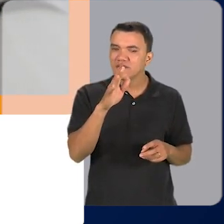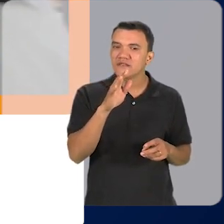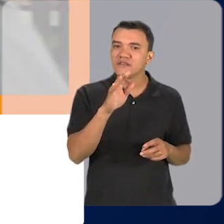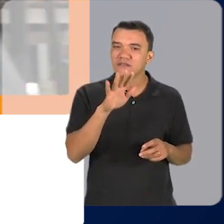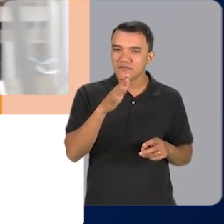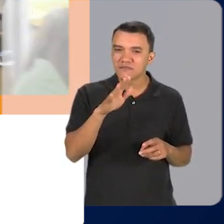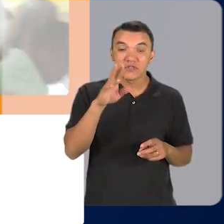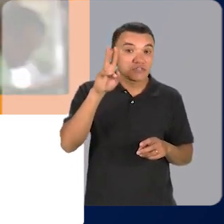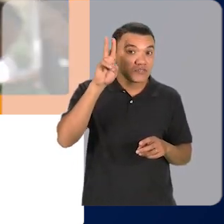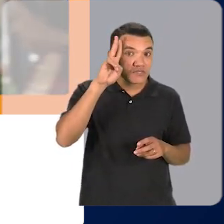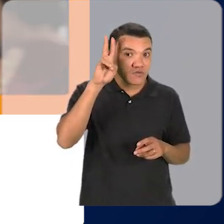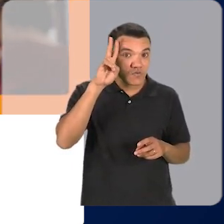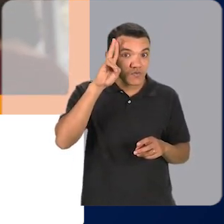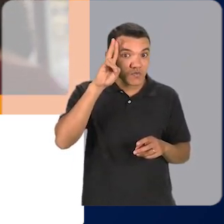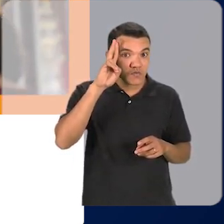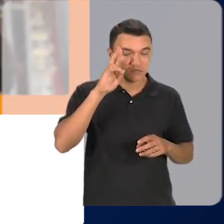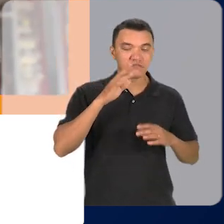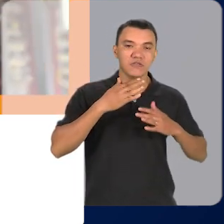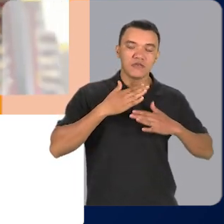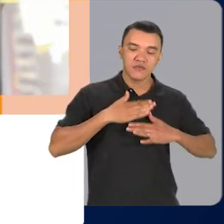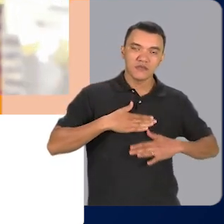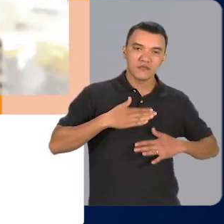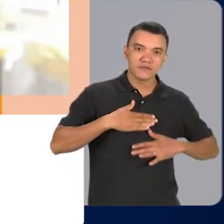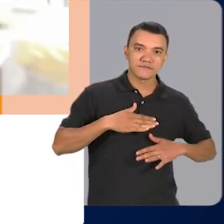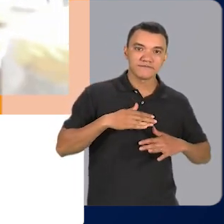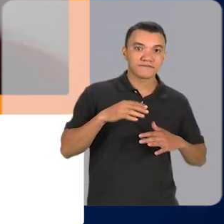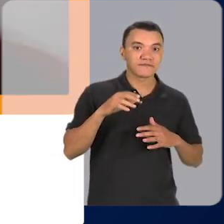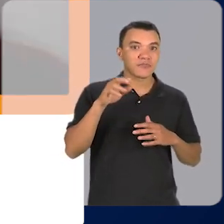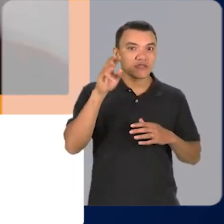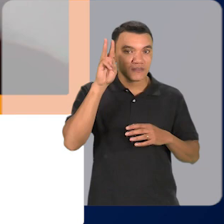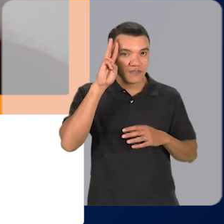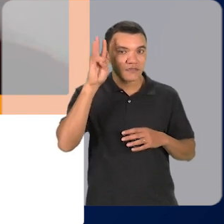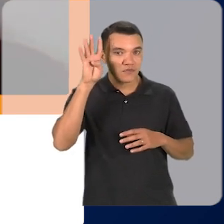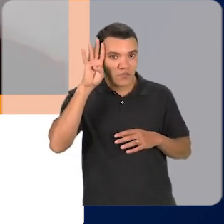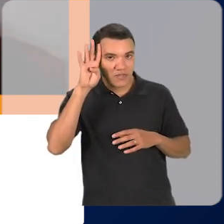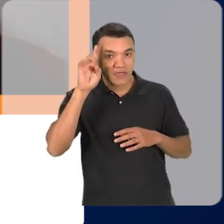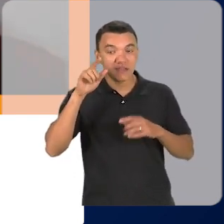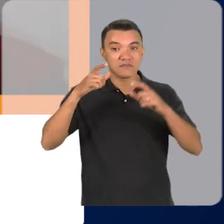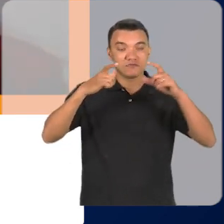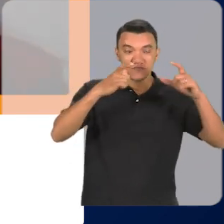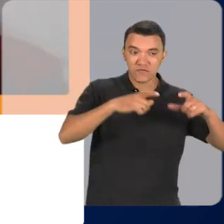dia do descanso, terça, quarta e quinta no bairro tal, sexta, sábado e domingo no bairro tal,